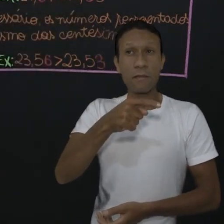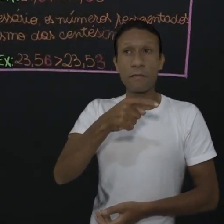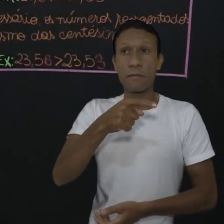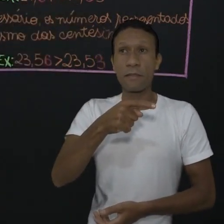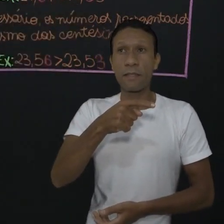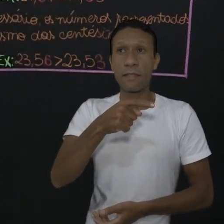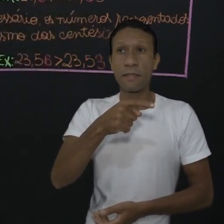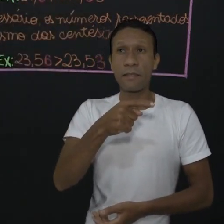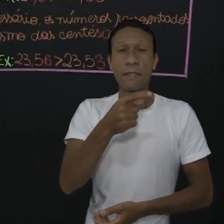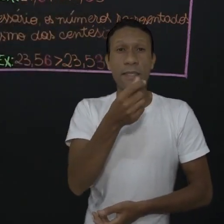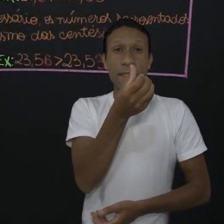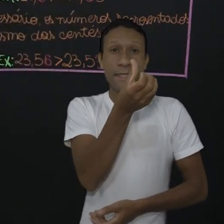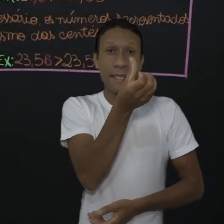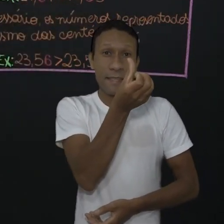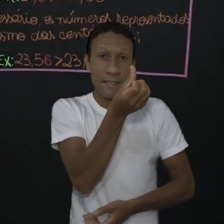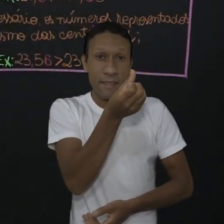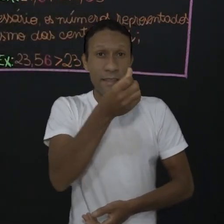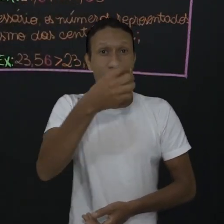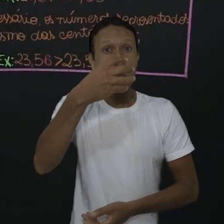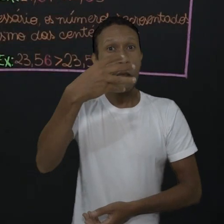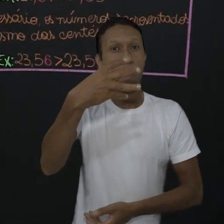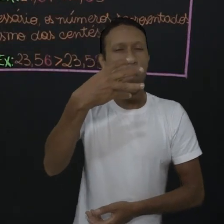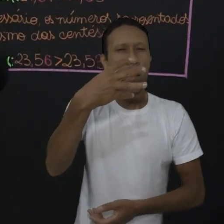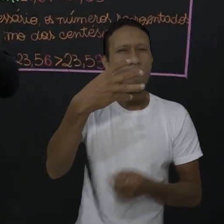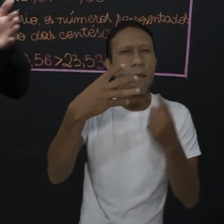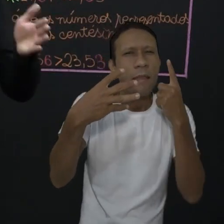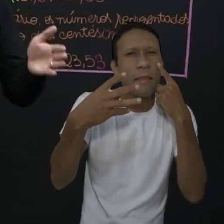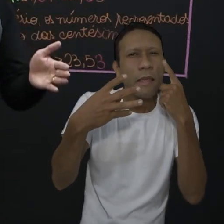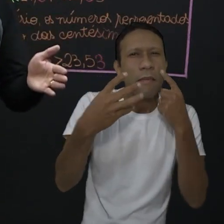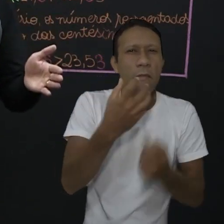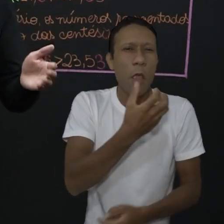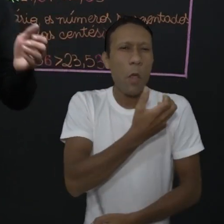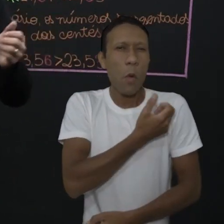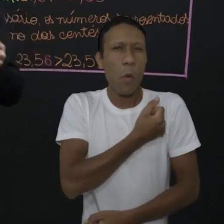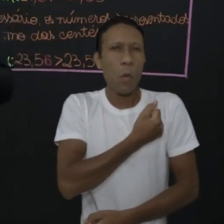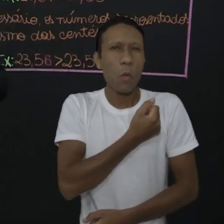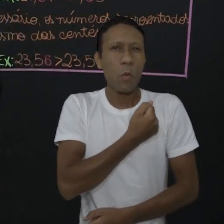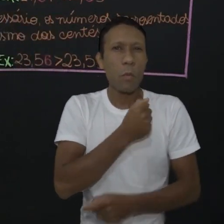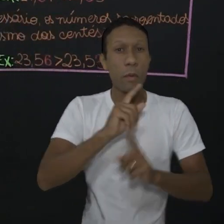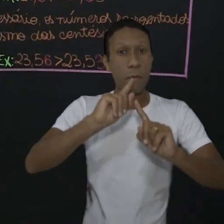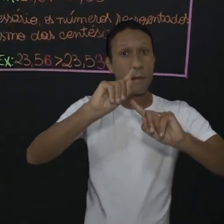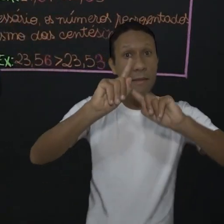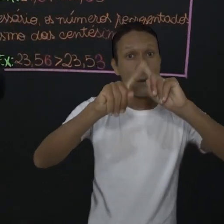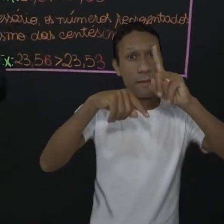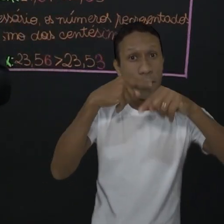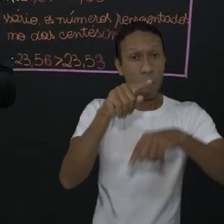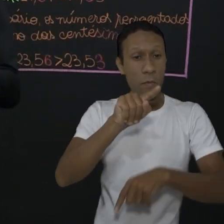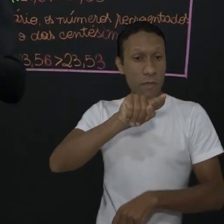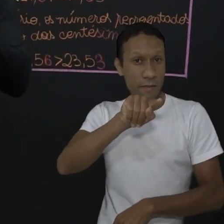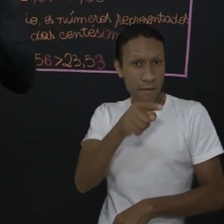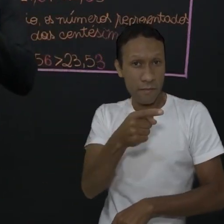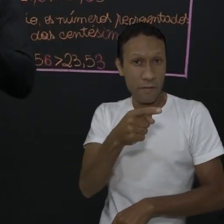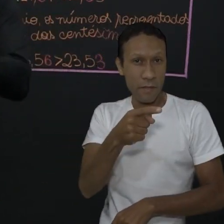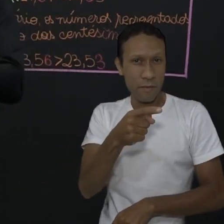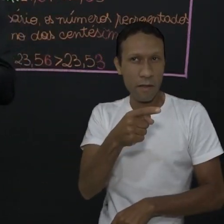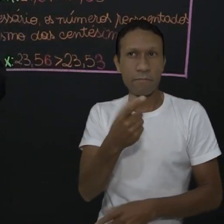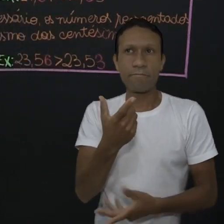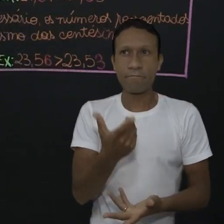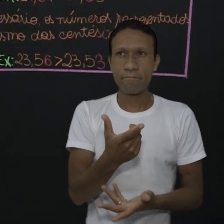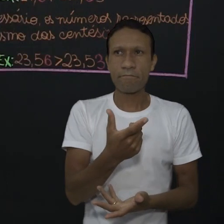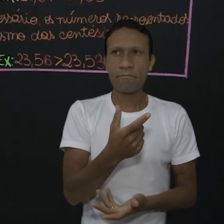14,14, aí você tem que analisar algarismo a algarismo após a vírgula. Ou seja, eu